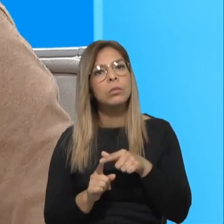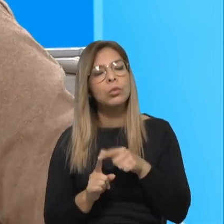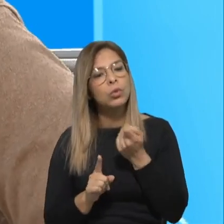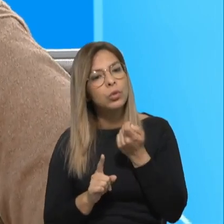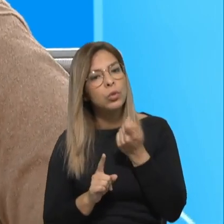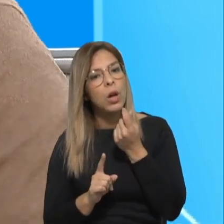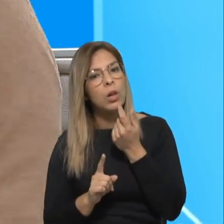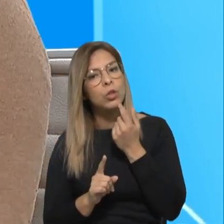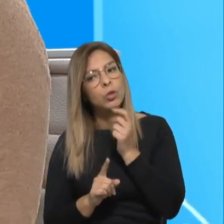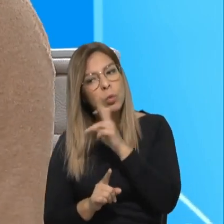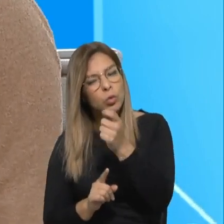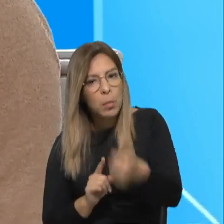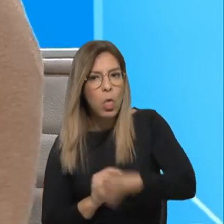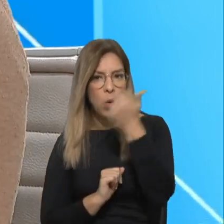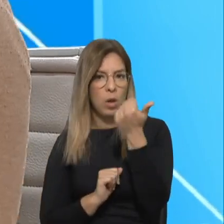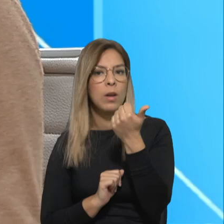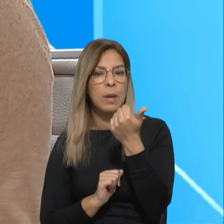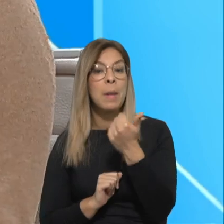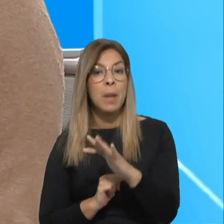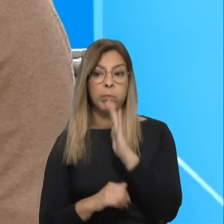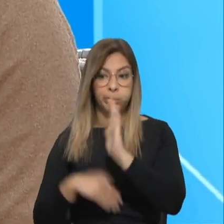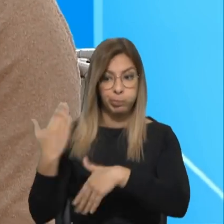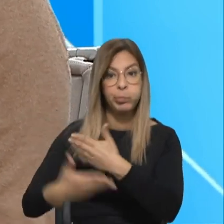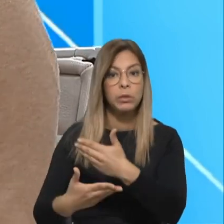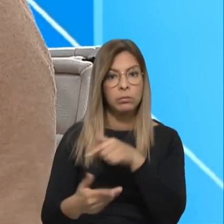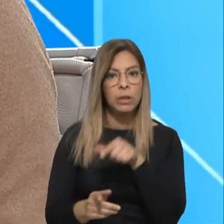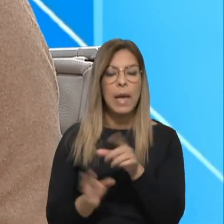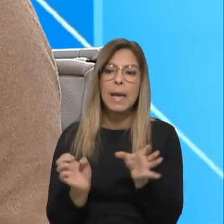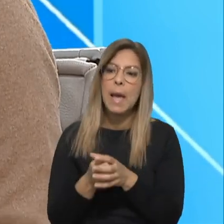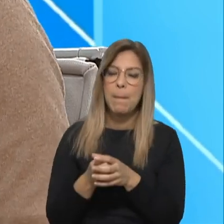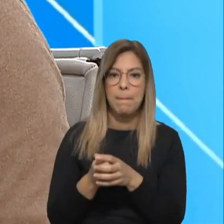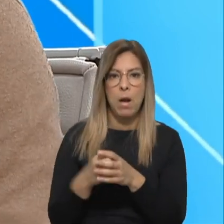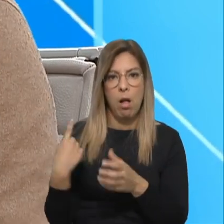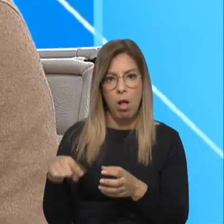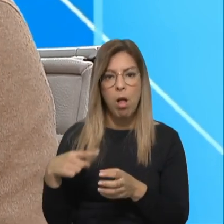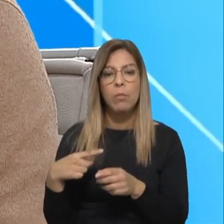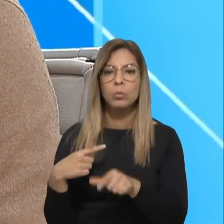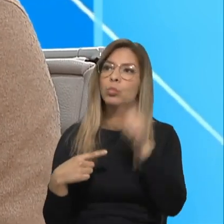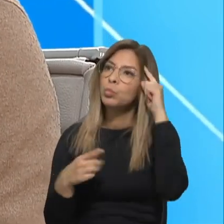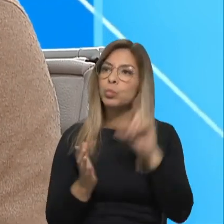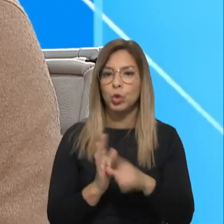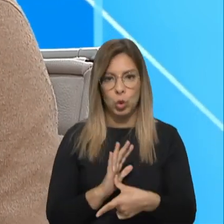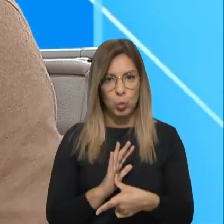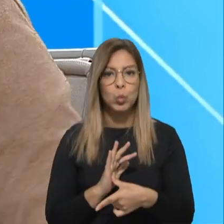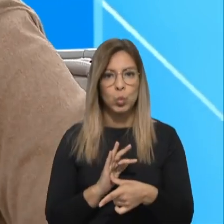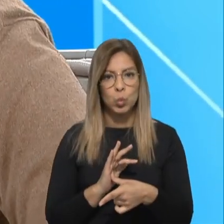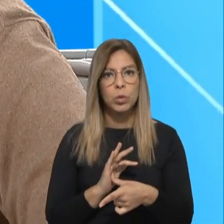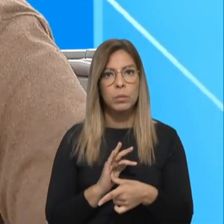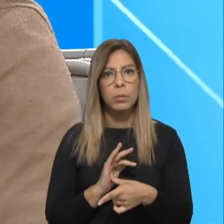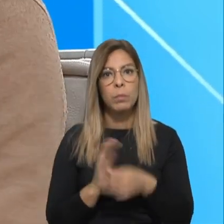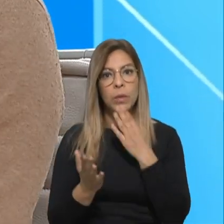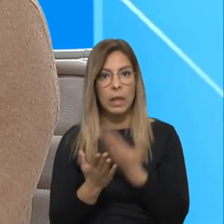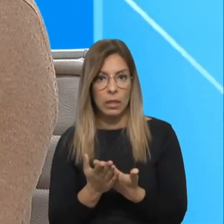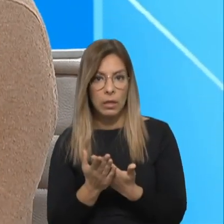respostas. Isto é, neste processo haverá uma equipa de projeto que vai